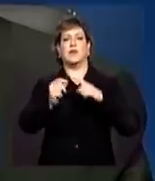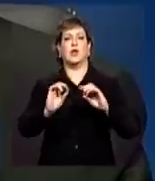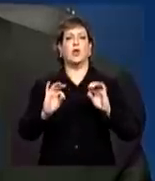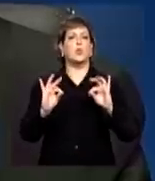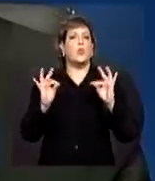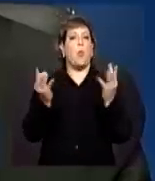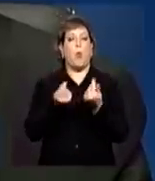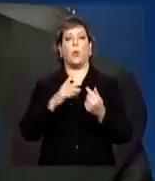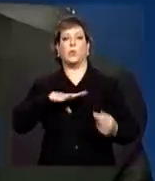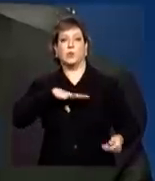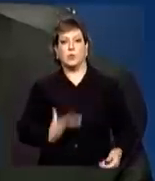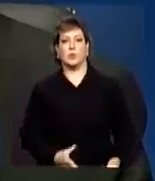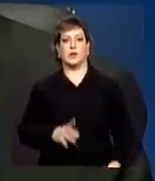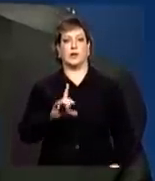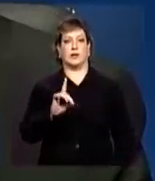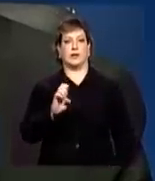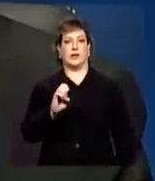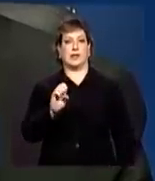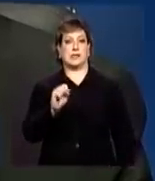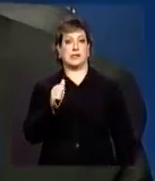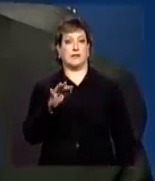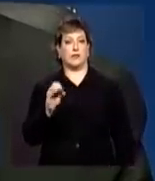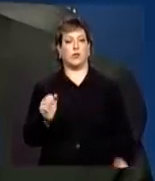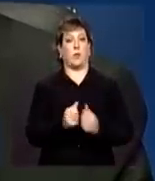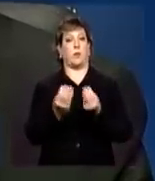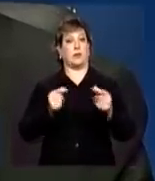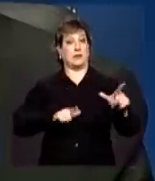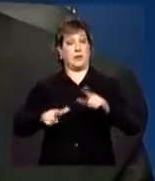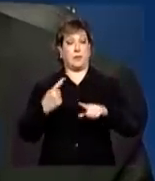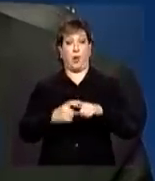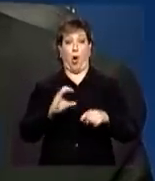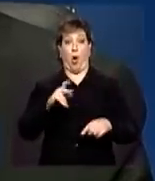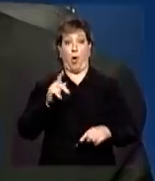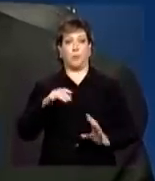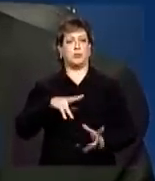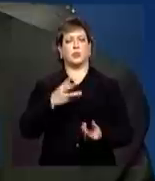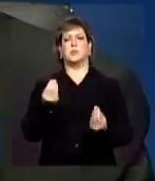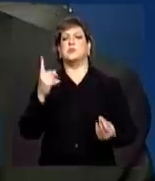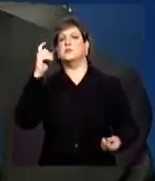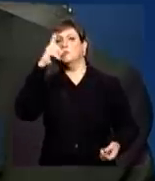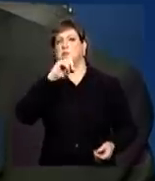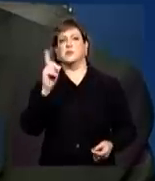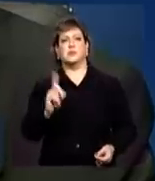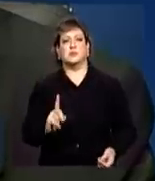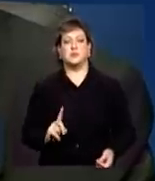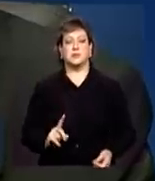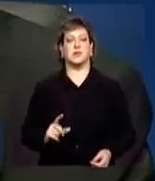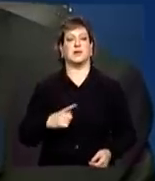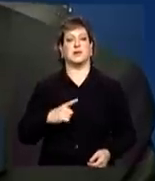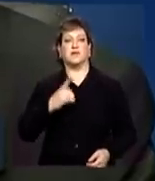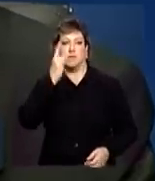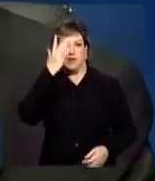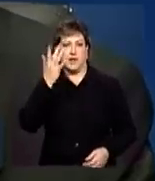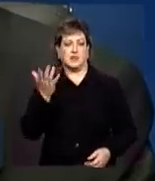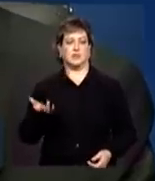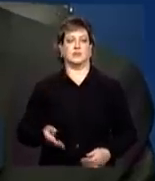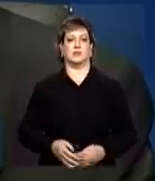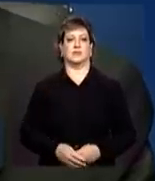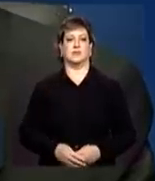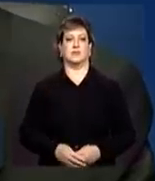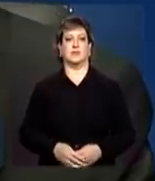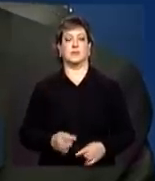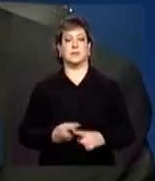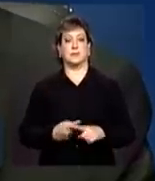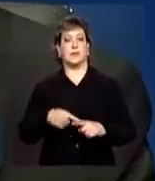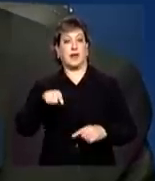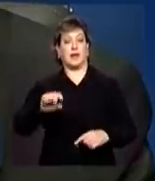os desafios com muito trabalho, porque a Copa do Mundo não tem mistério, não tem segredos. Essa